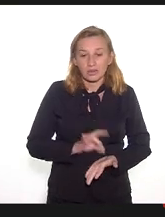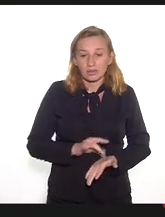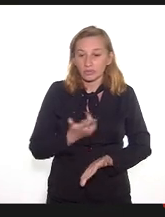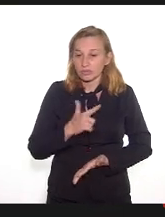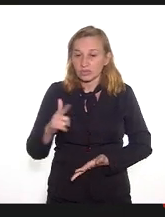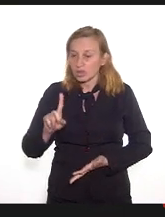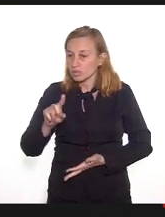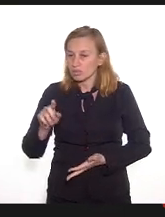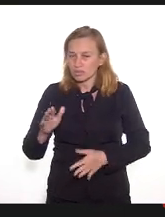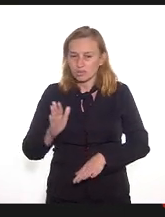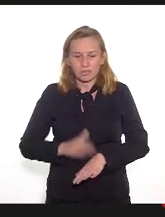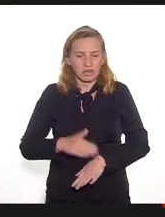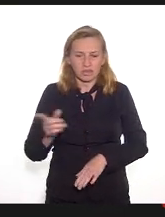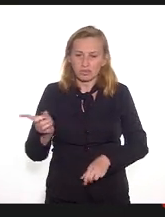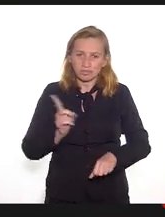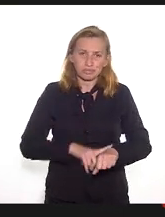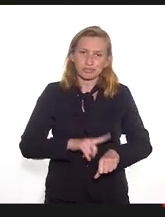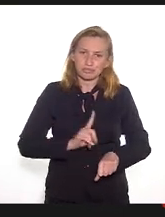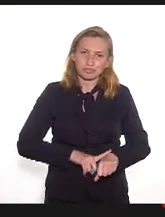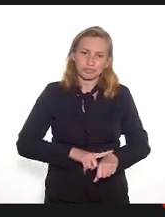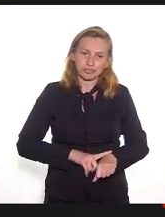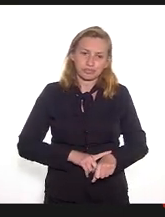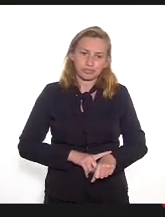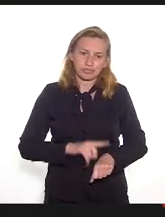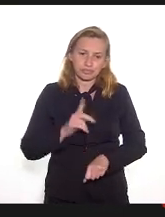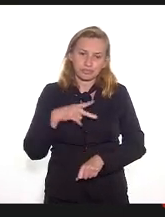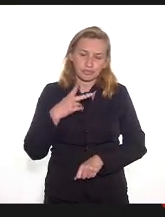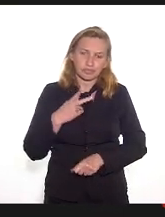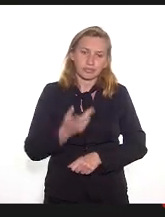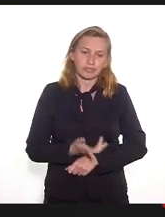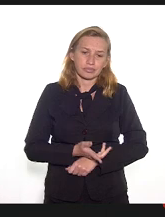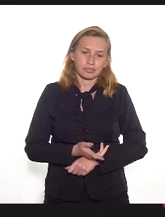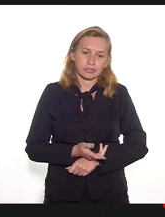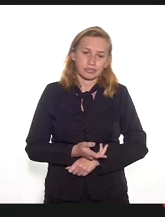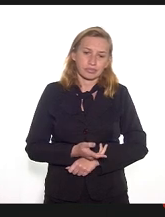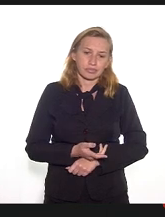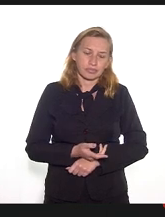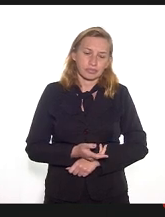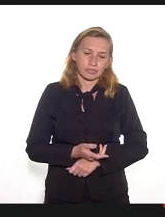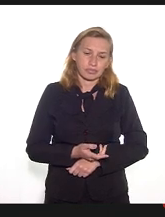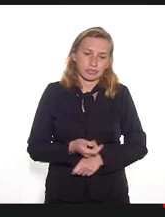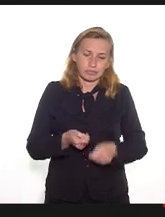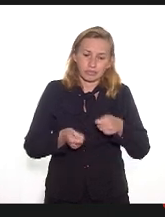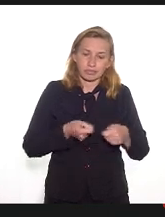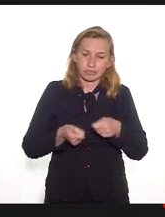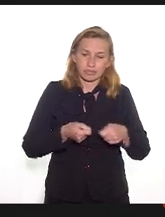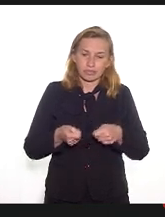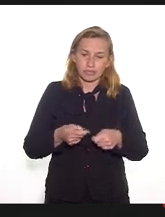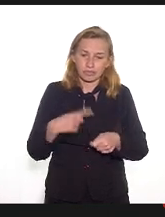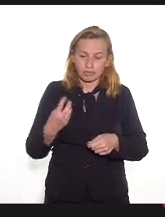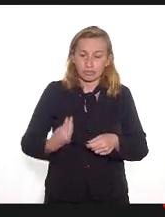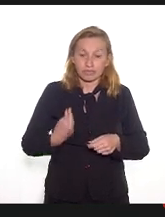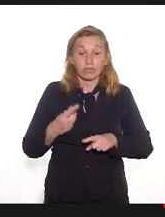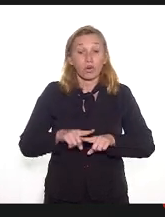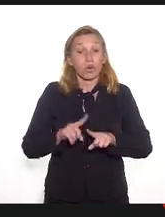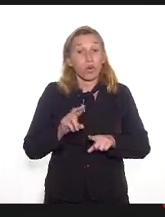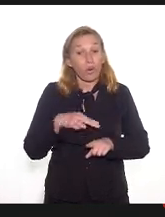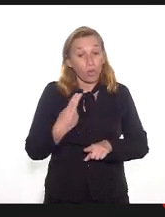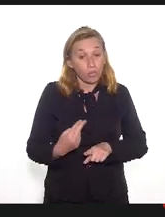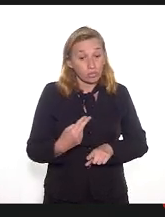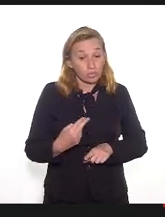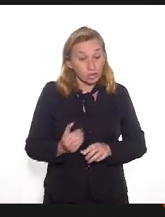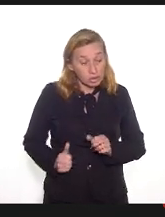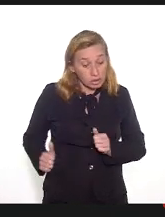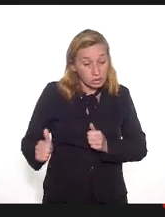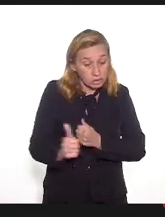temos muito mais tempo para tomarmos rédea do nosso destino. Ou nós enfrentamos de